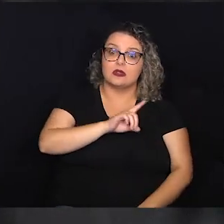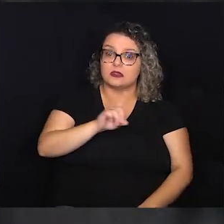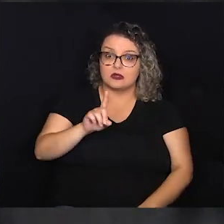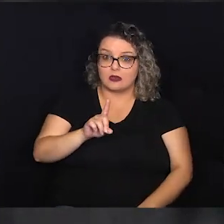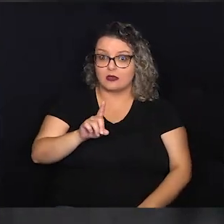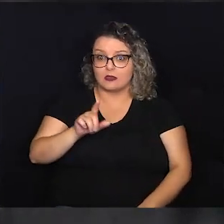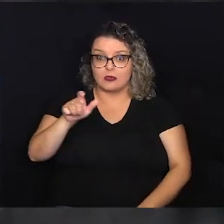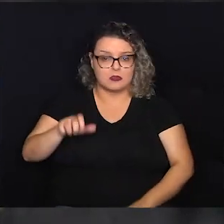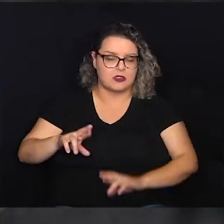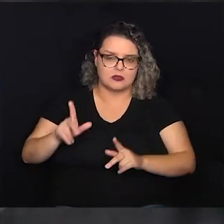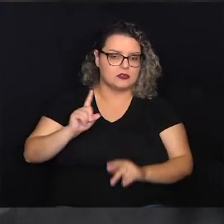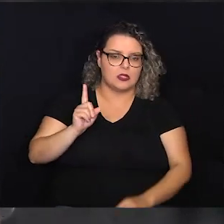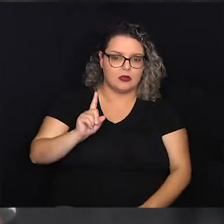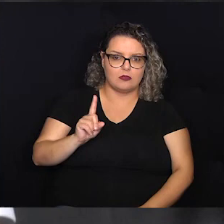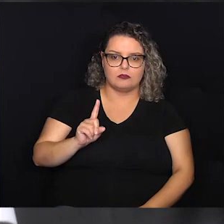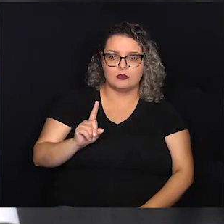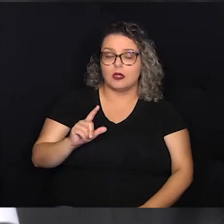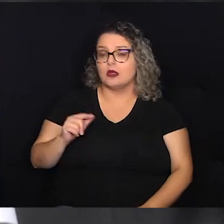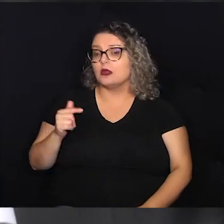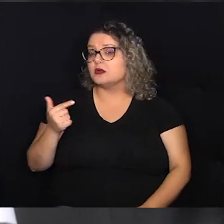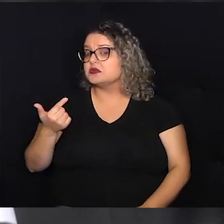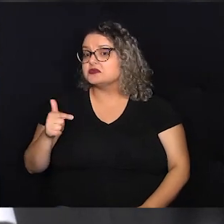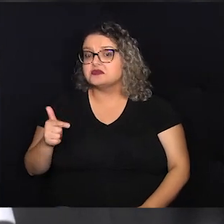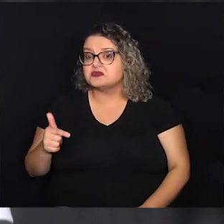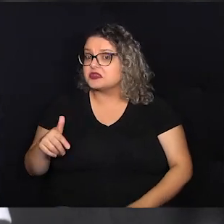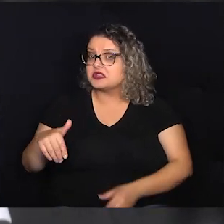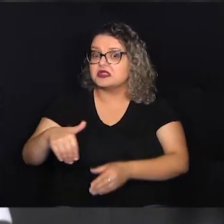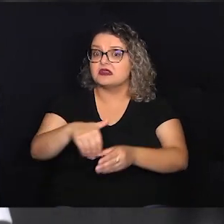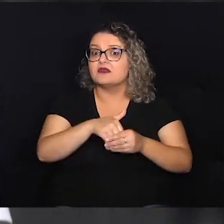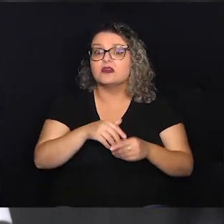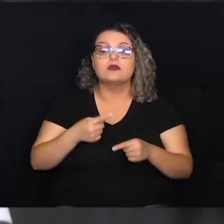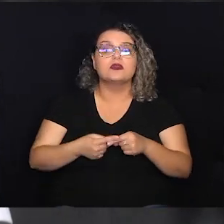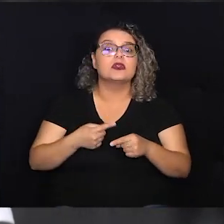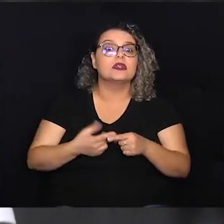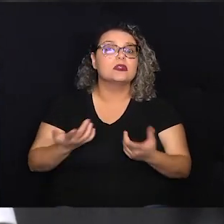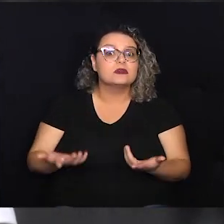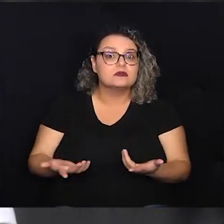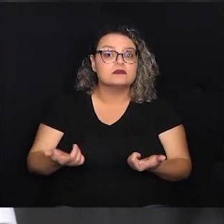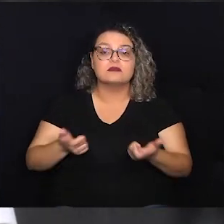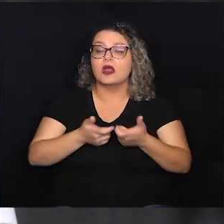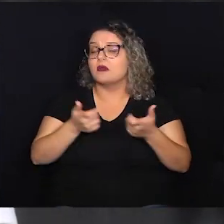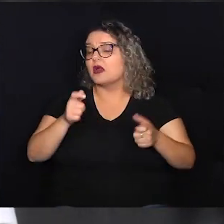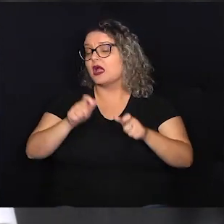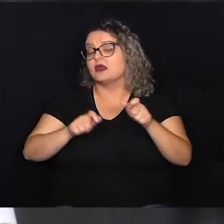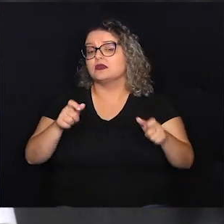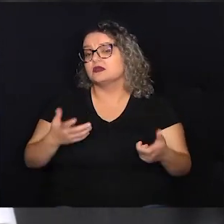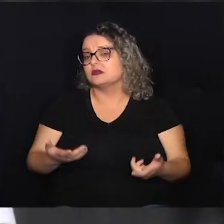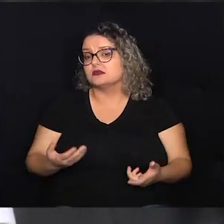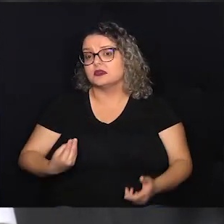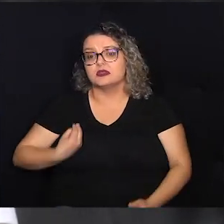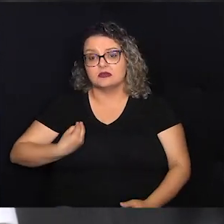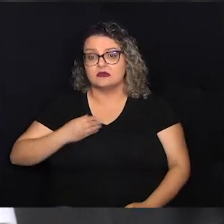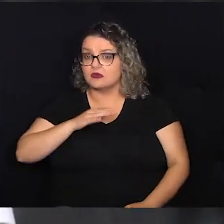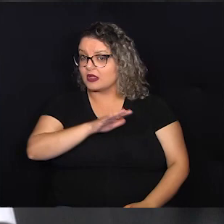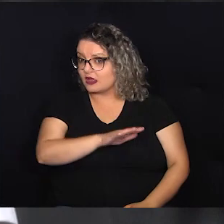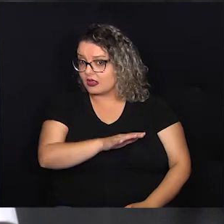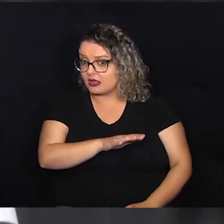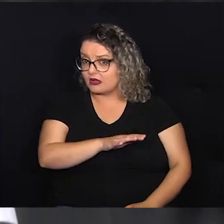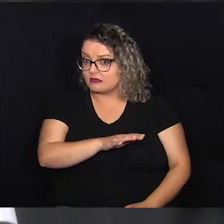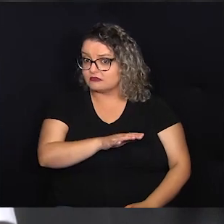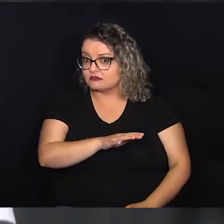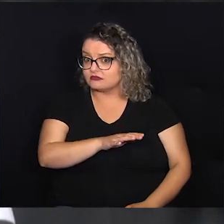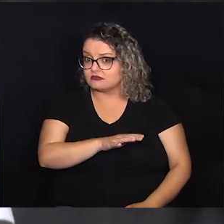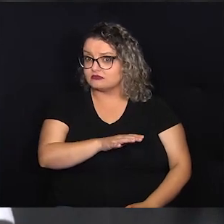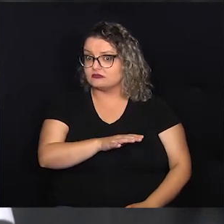25 anos atrás, provavelmente na minha região, não que eu fosse uma pessoa diferente, não teria quase votos. Porque